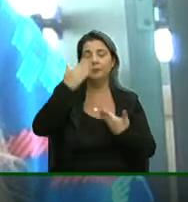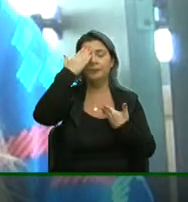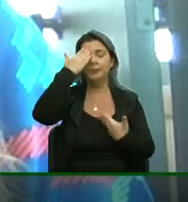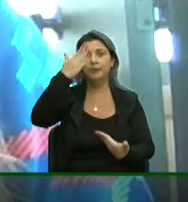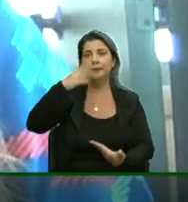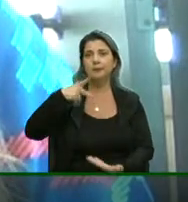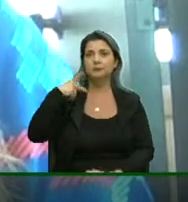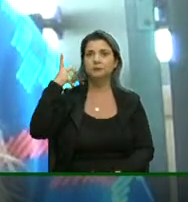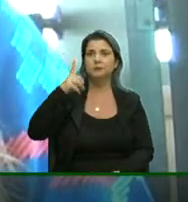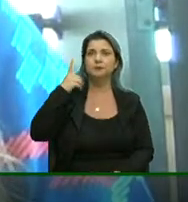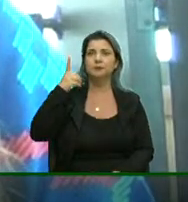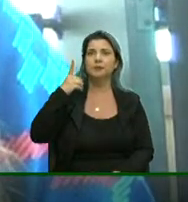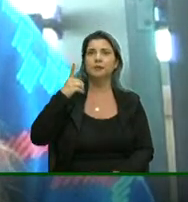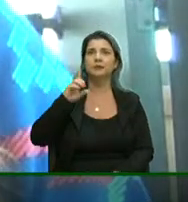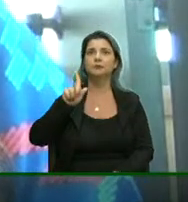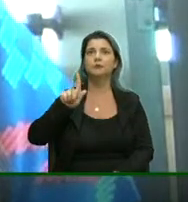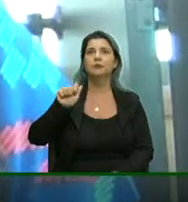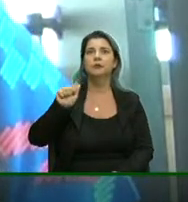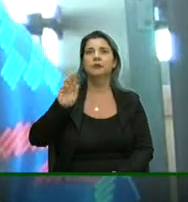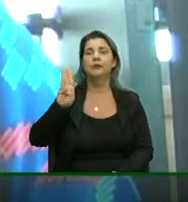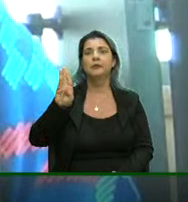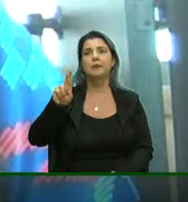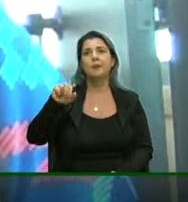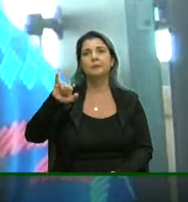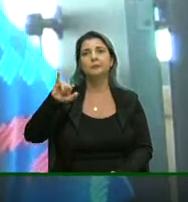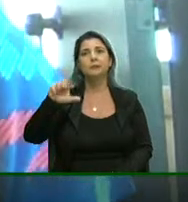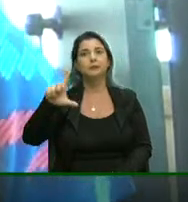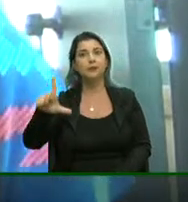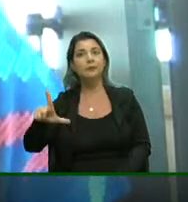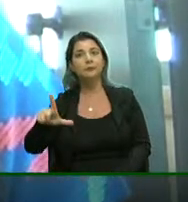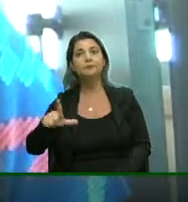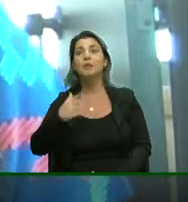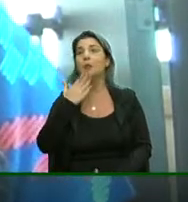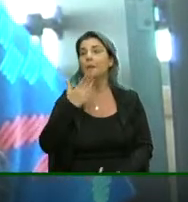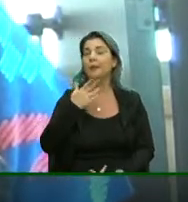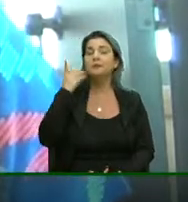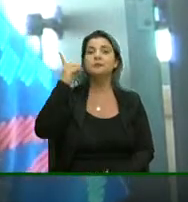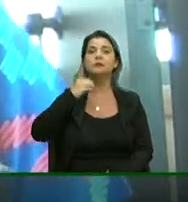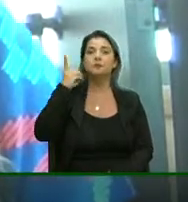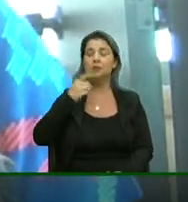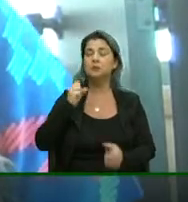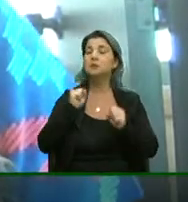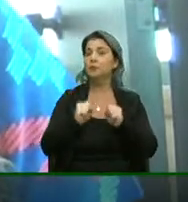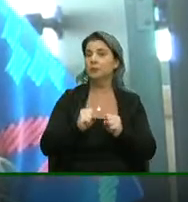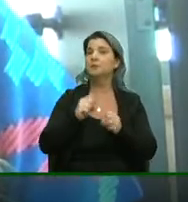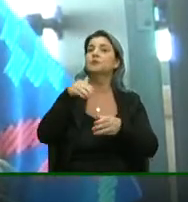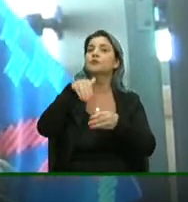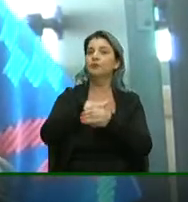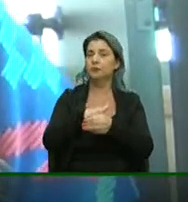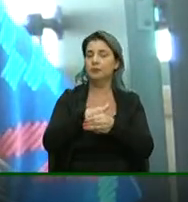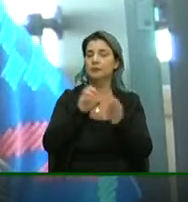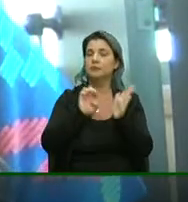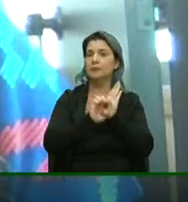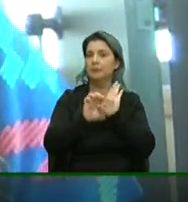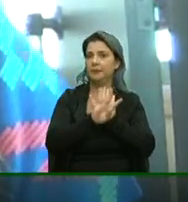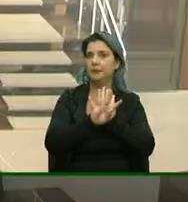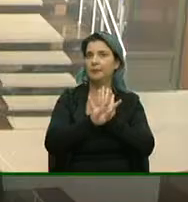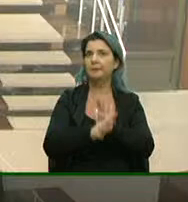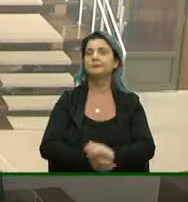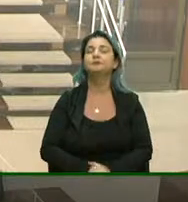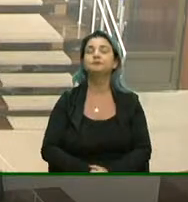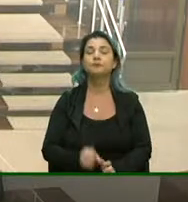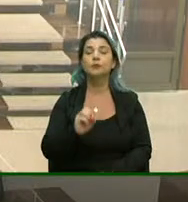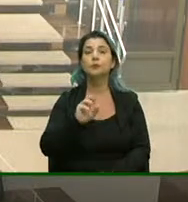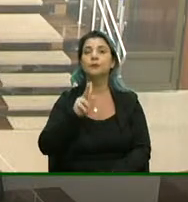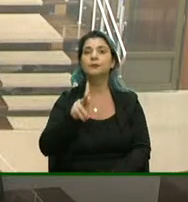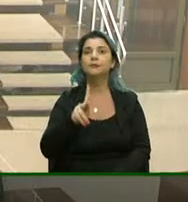Obrigada, deputado Gabriel, e aí eu peço aqui aos deputados que a gente possa votar e discutir e votar essa emenda. Ok, deputado